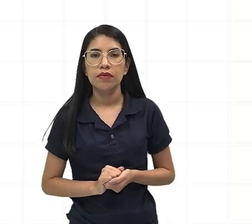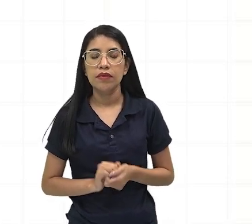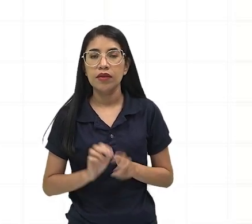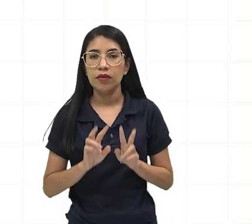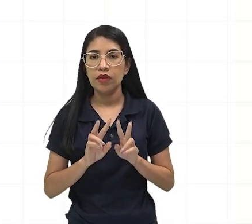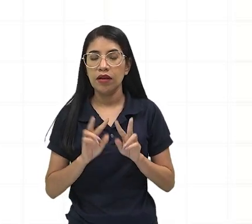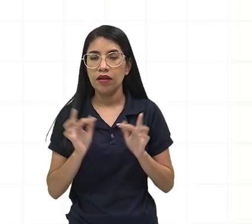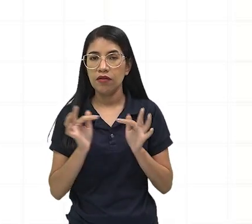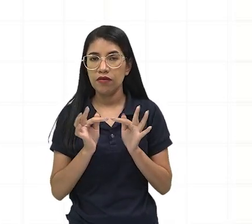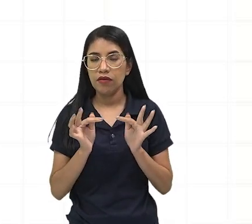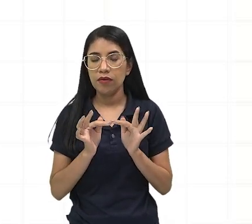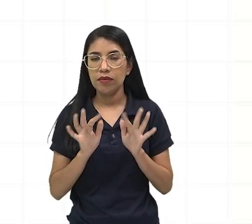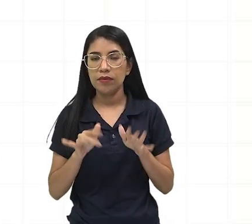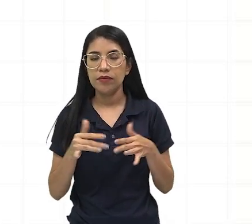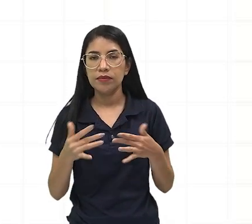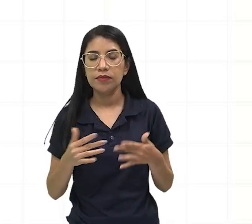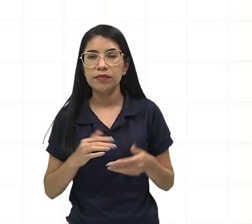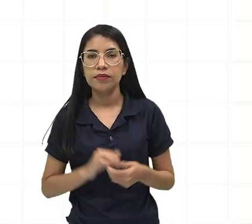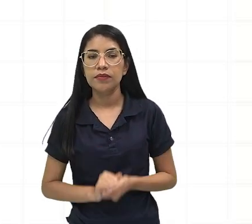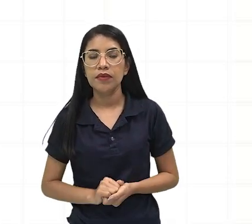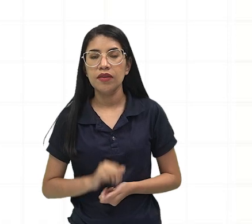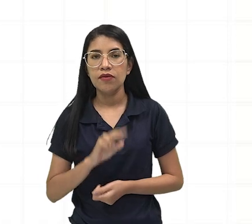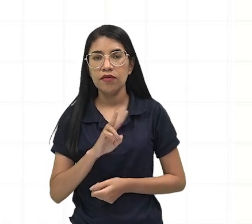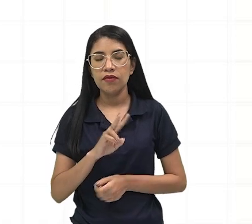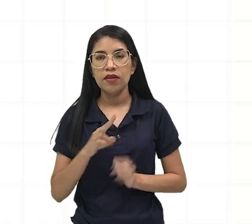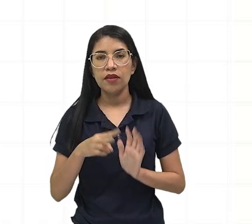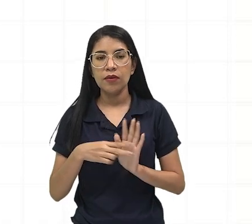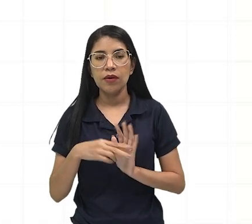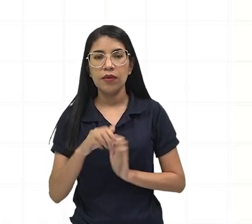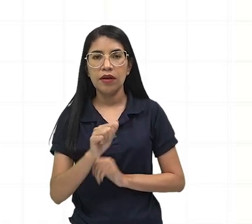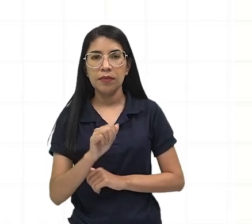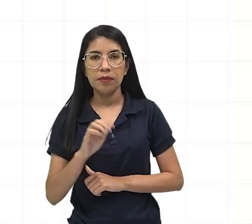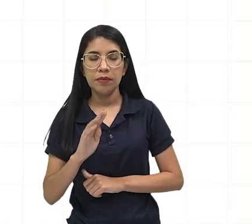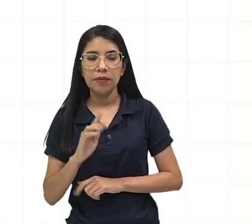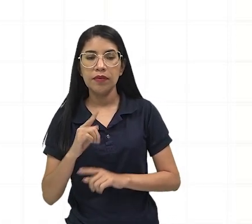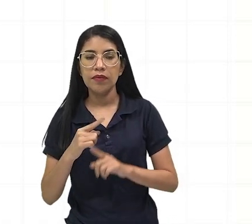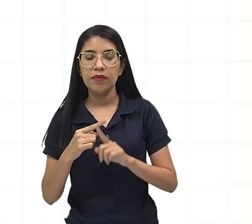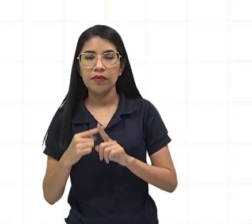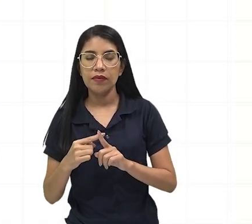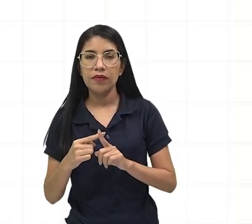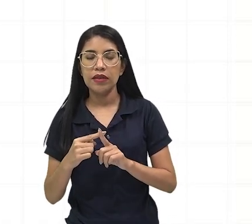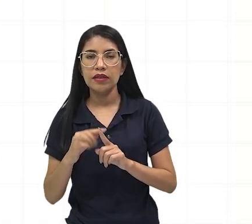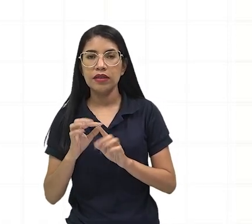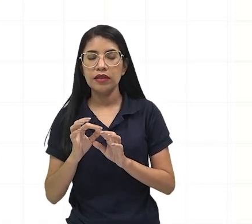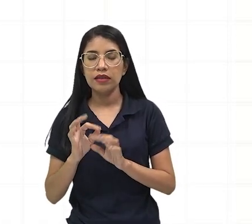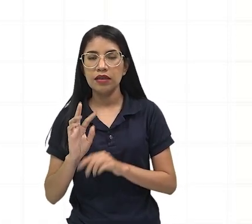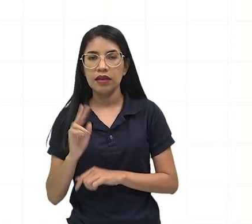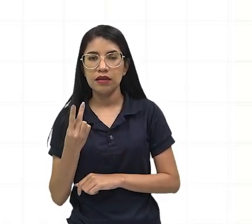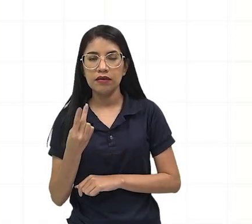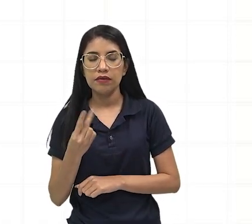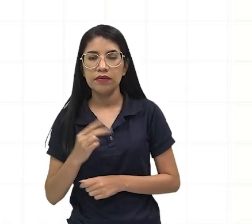do volume do cilindro reto é a área da base vezes a altura.